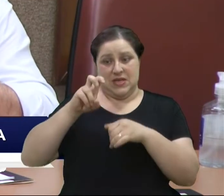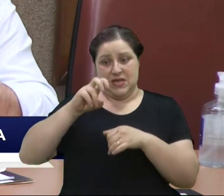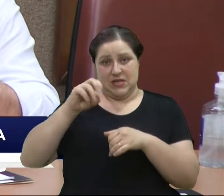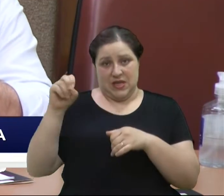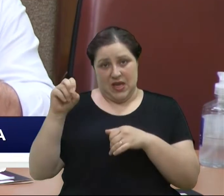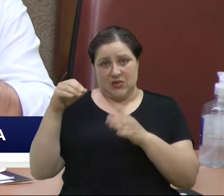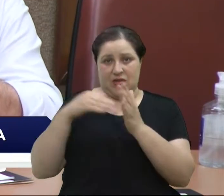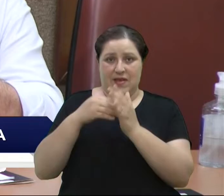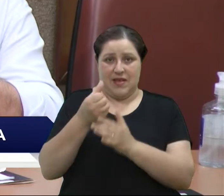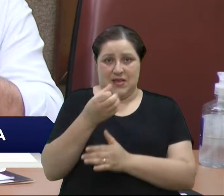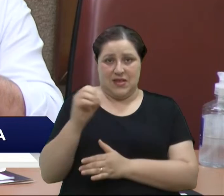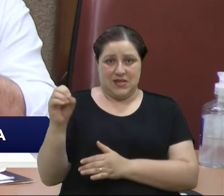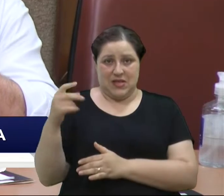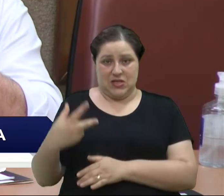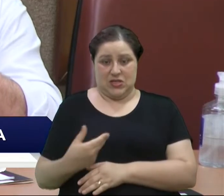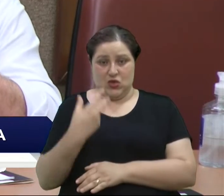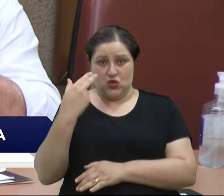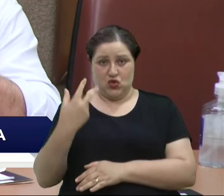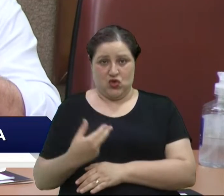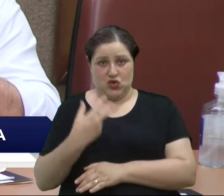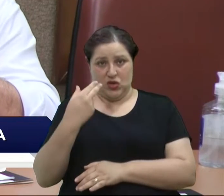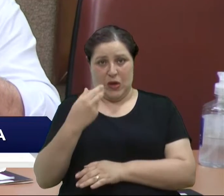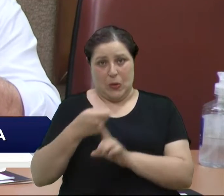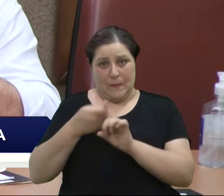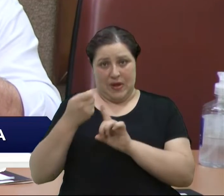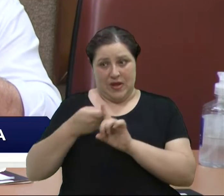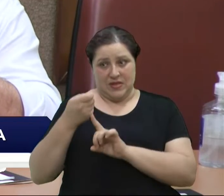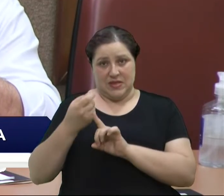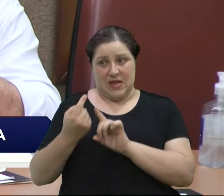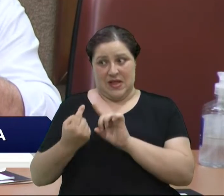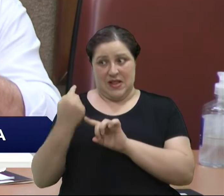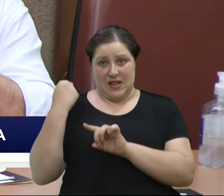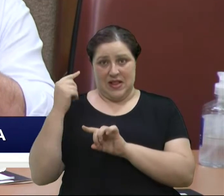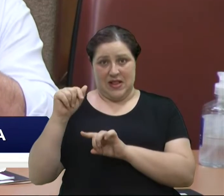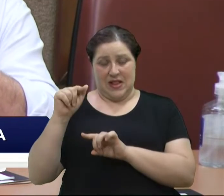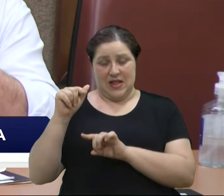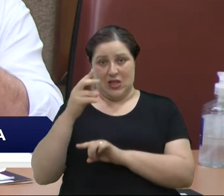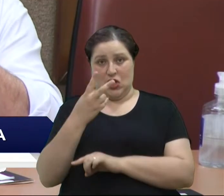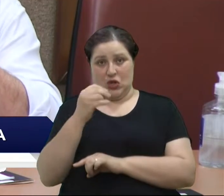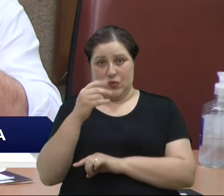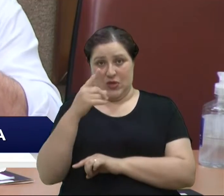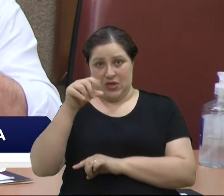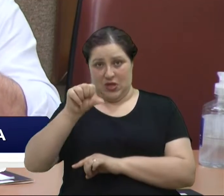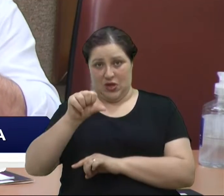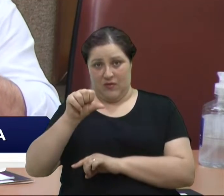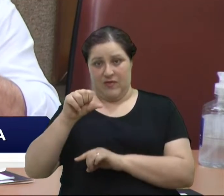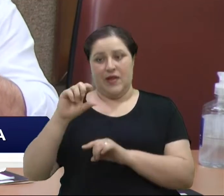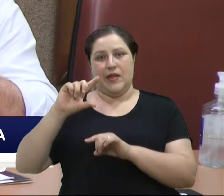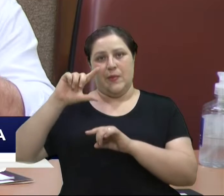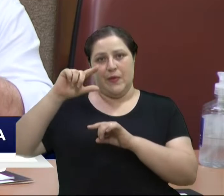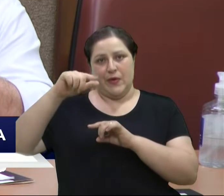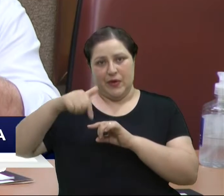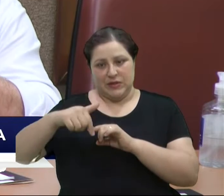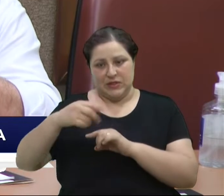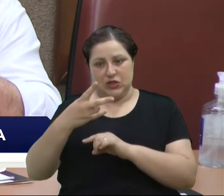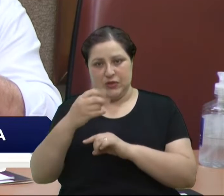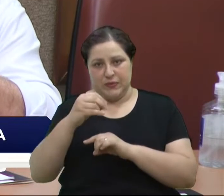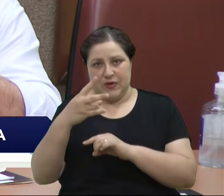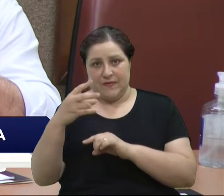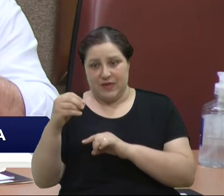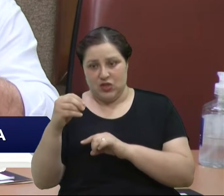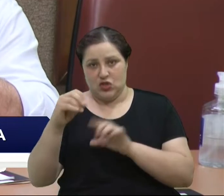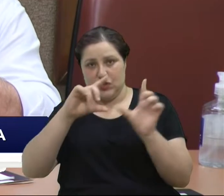a 600 cirurgias por mês, lá em 2019, é a nossa média. Caímos em 2020 bastante, por causa de